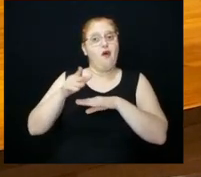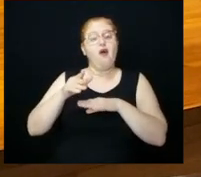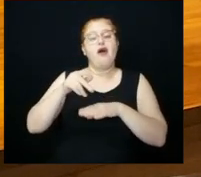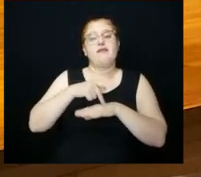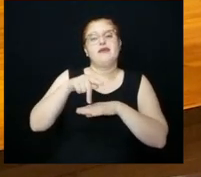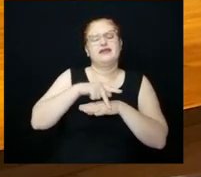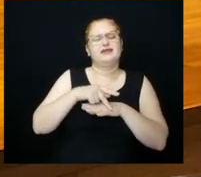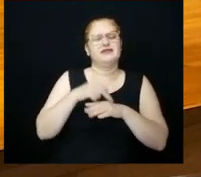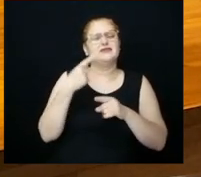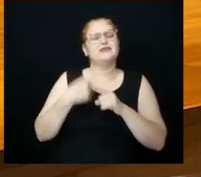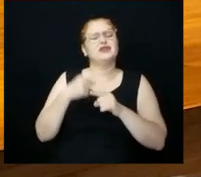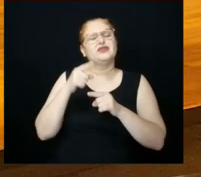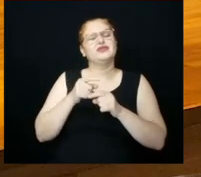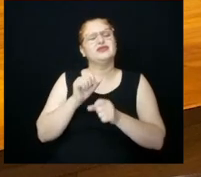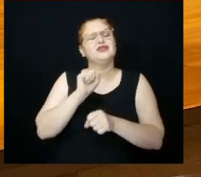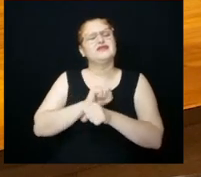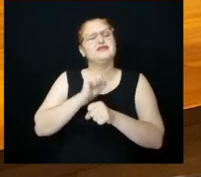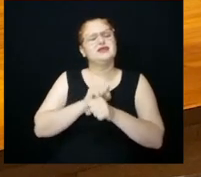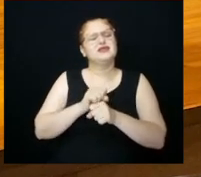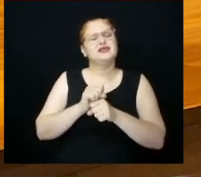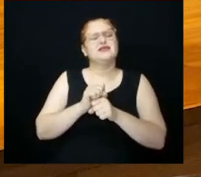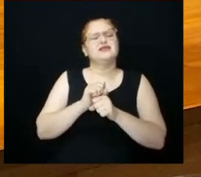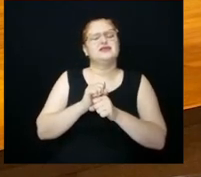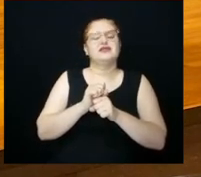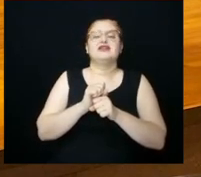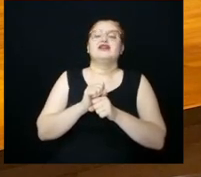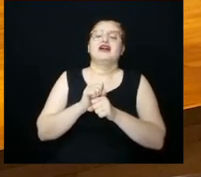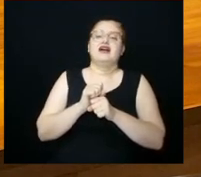Por que você estava esperando a missa acabar do lado de fora?